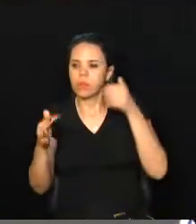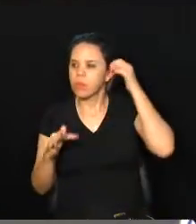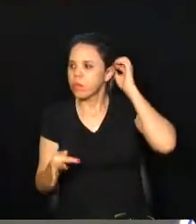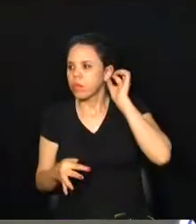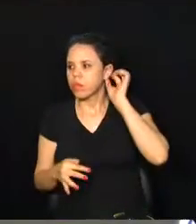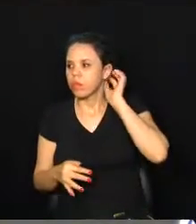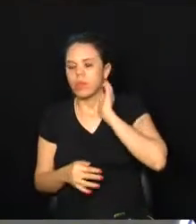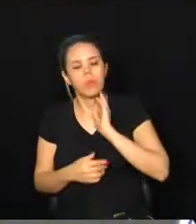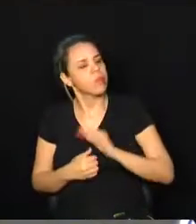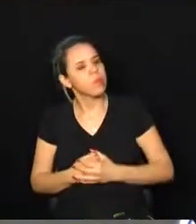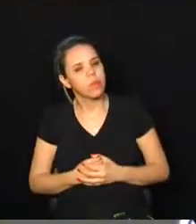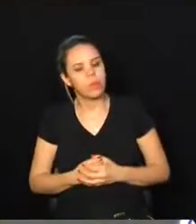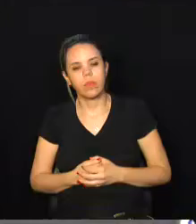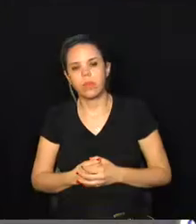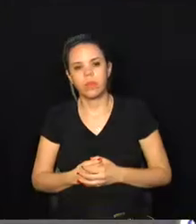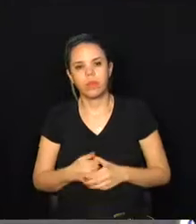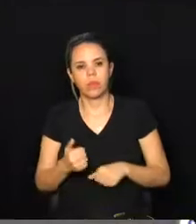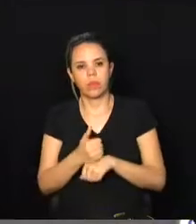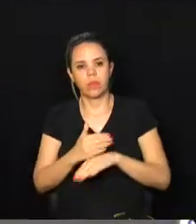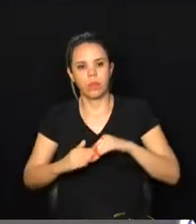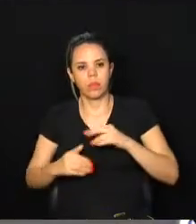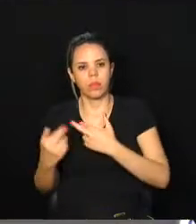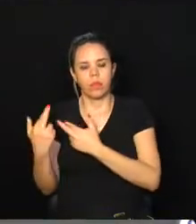seja, o profissional se